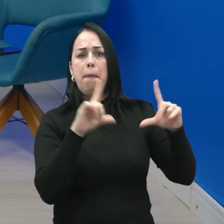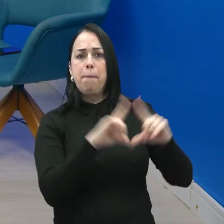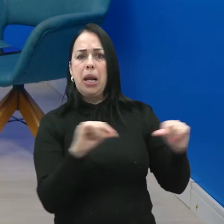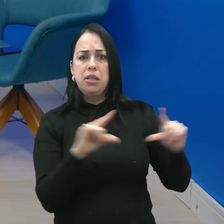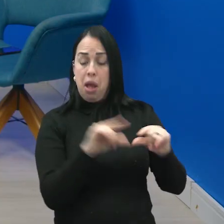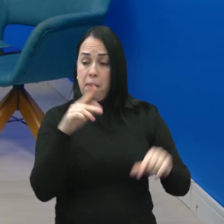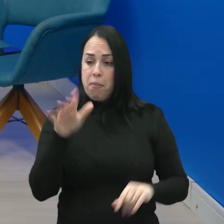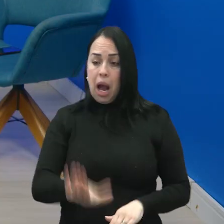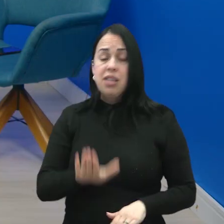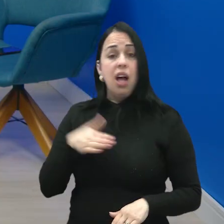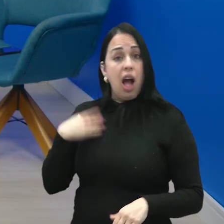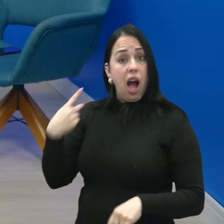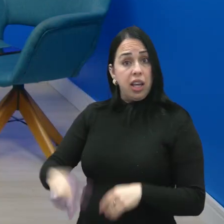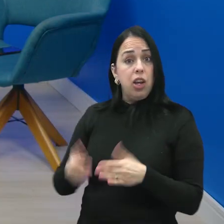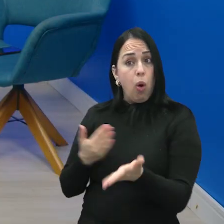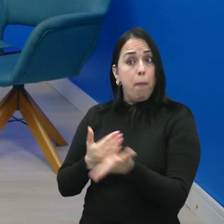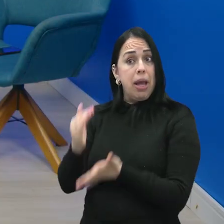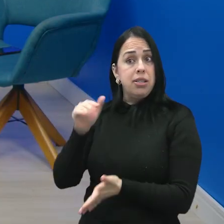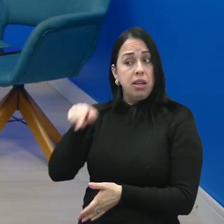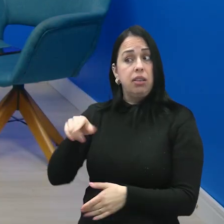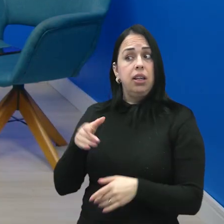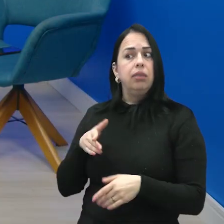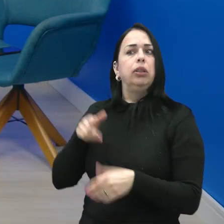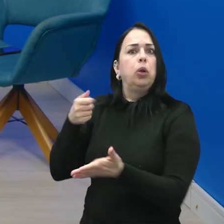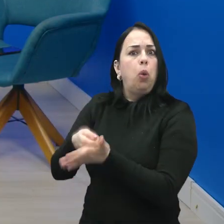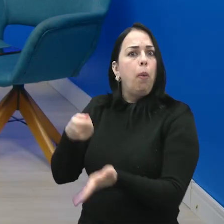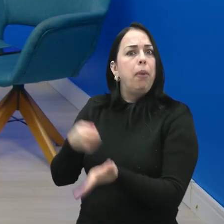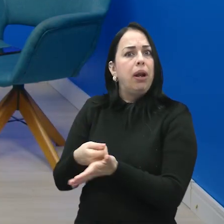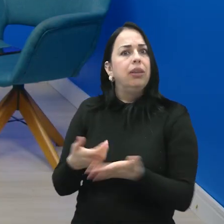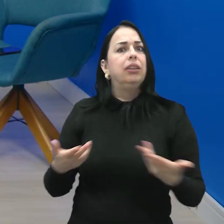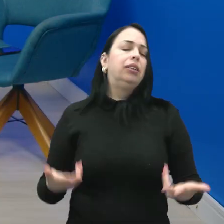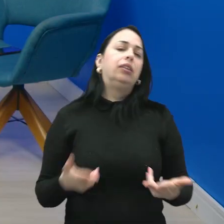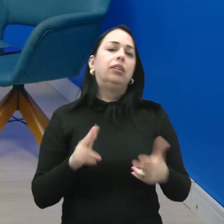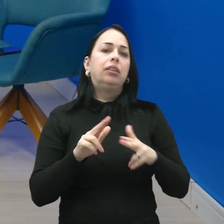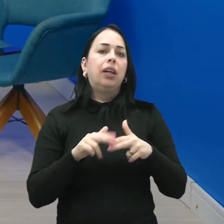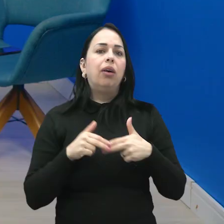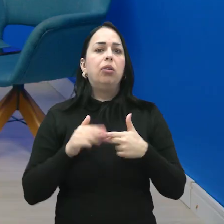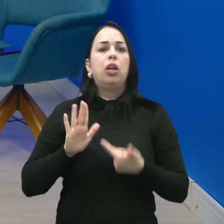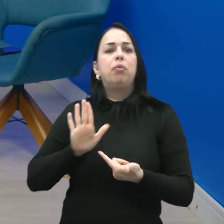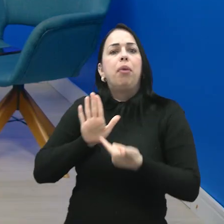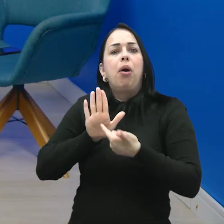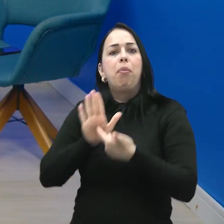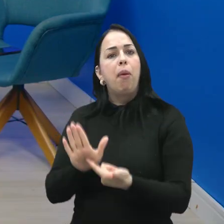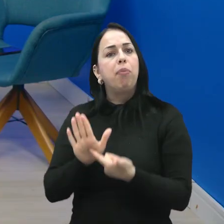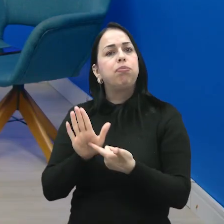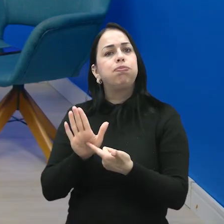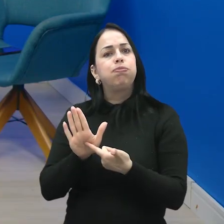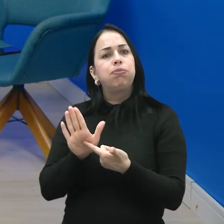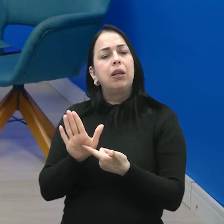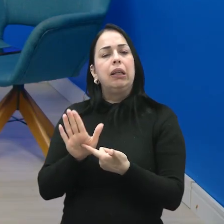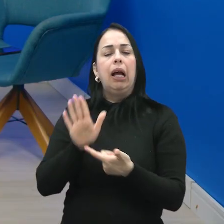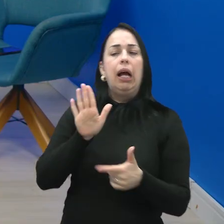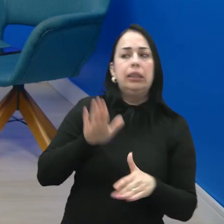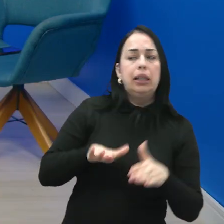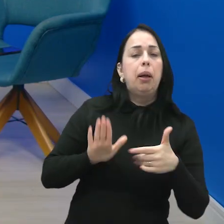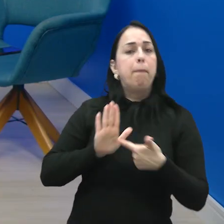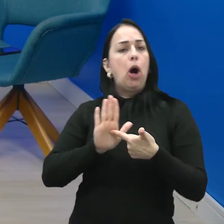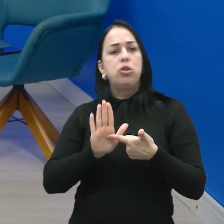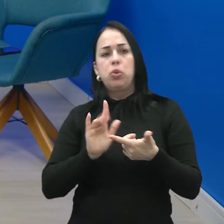estado, lá em Brasília, mas não, a gente tem de começar aqui, Isso, né? É claro. Sem dúvida, é através da nossa demonstração ali de